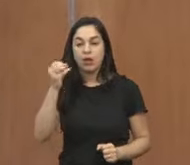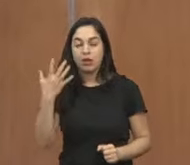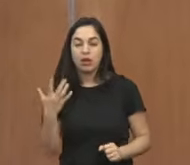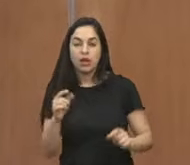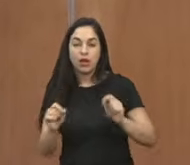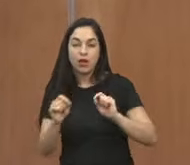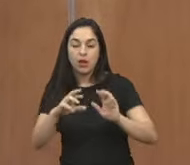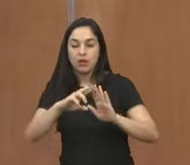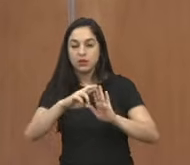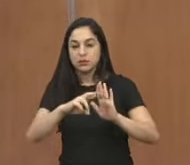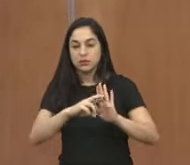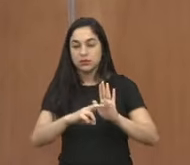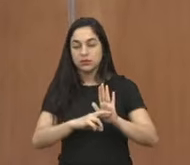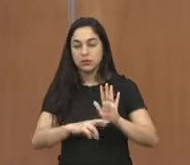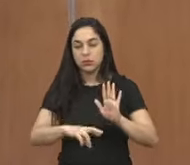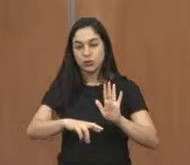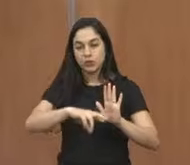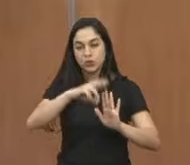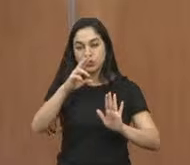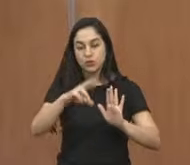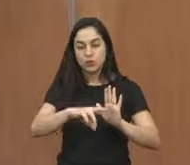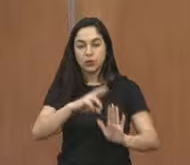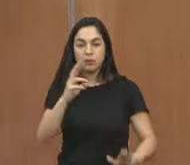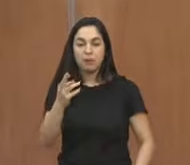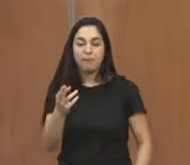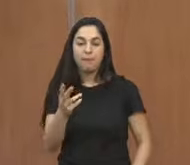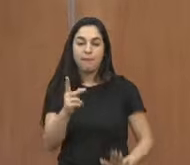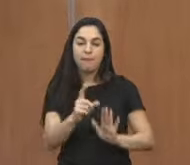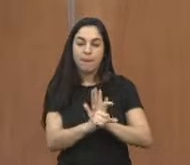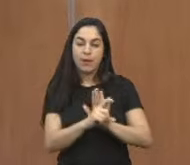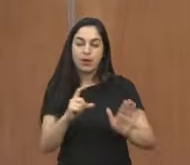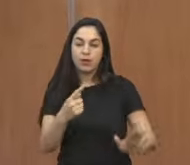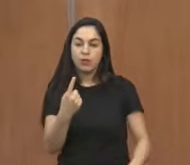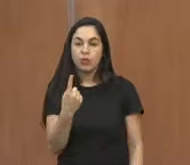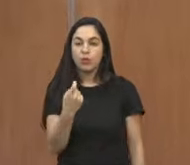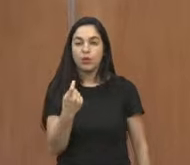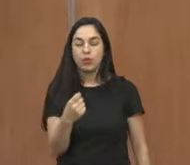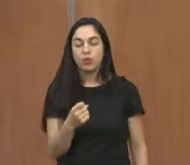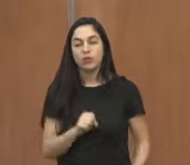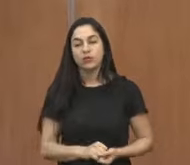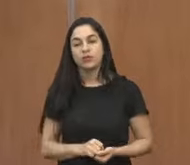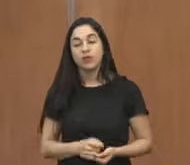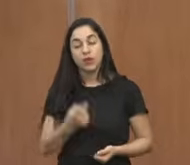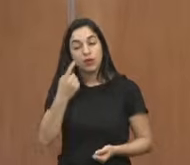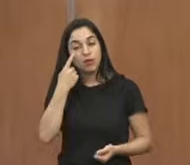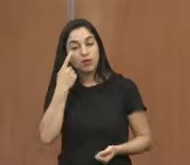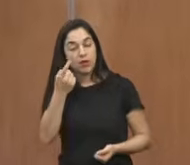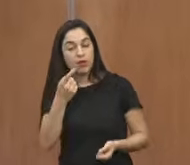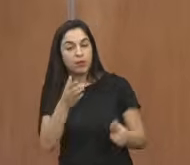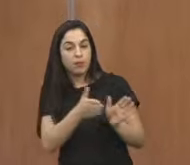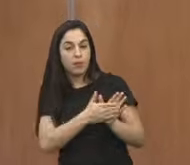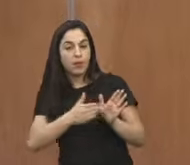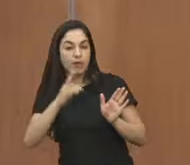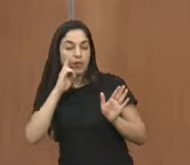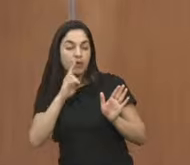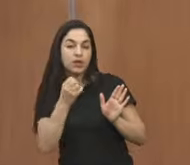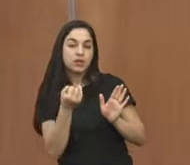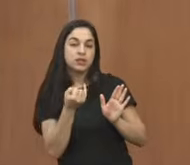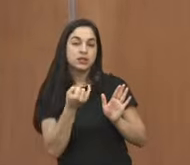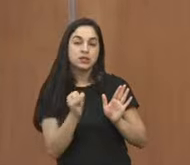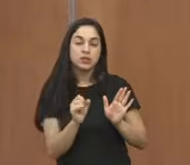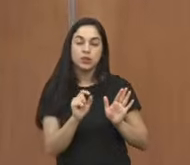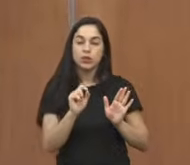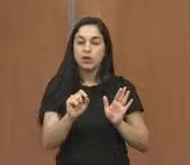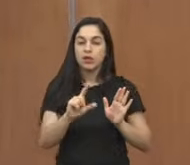em resolução. Parágrafo único. Na contagem dos prazos, observar-se-á, no que couber,